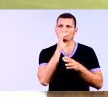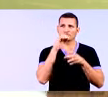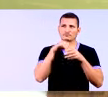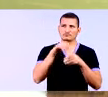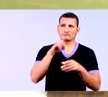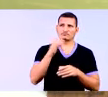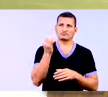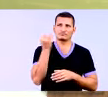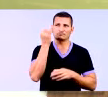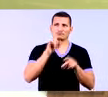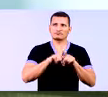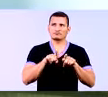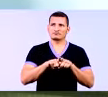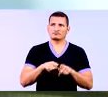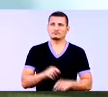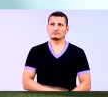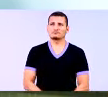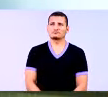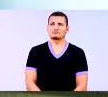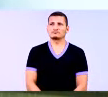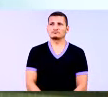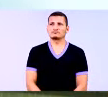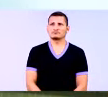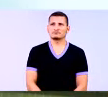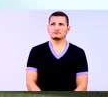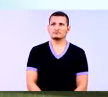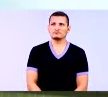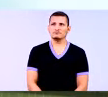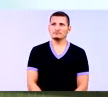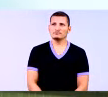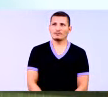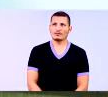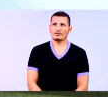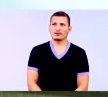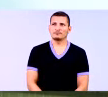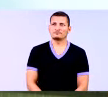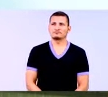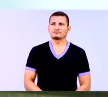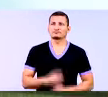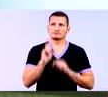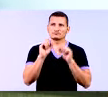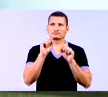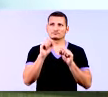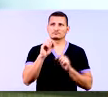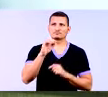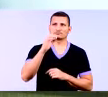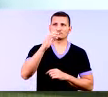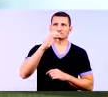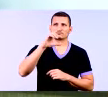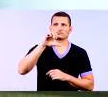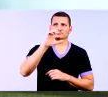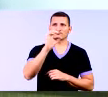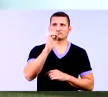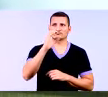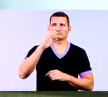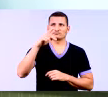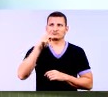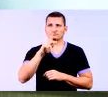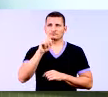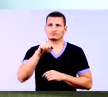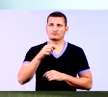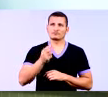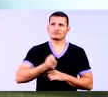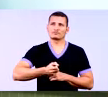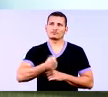muito importante também. Só que o detalhe, gente, o que é o clock? É a quantidade de pulso que